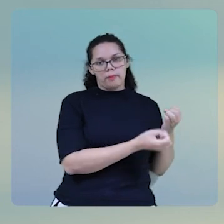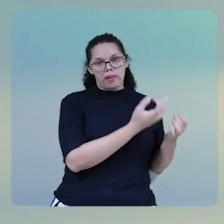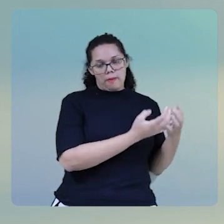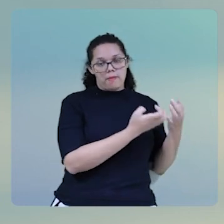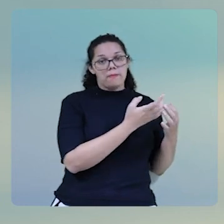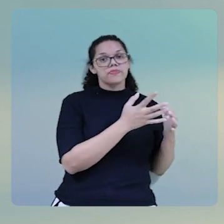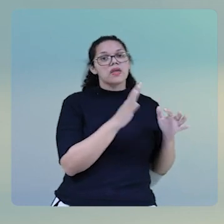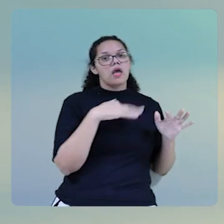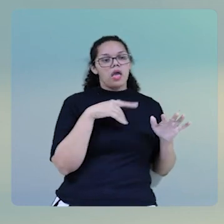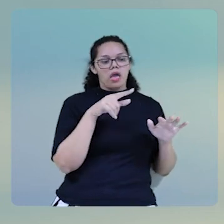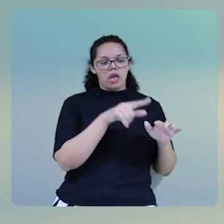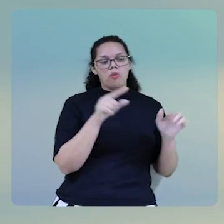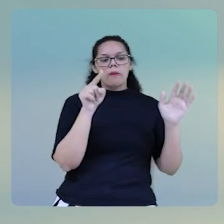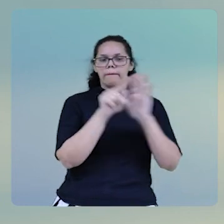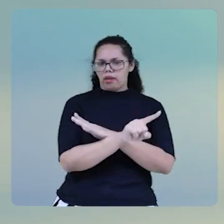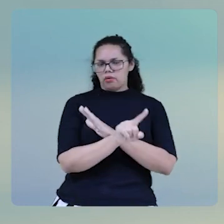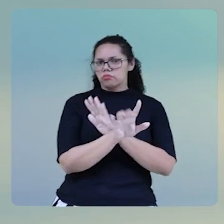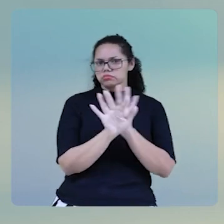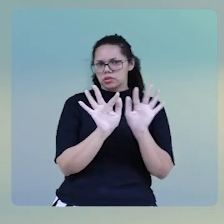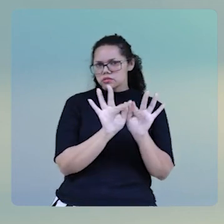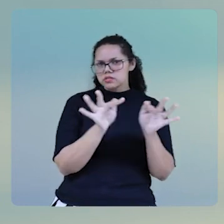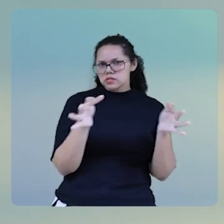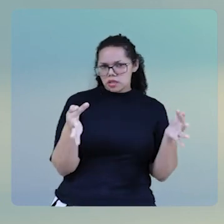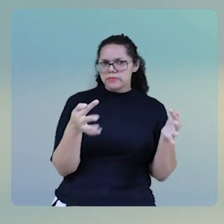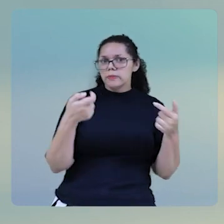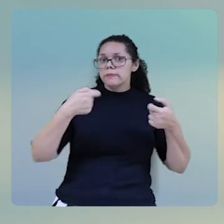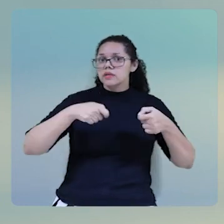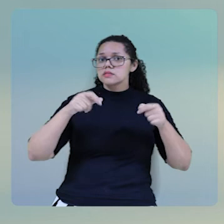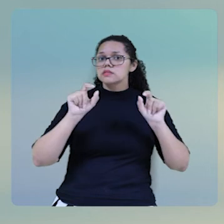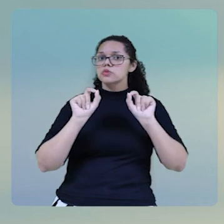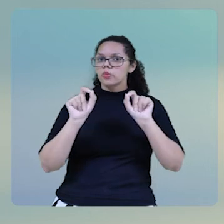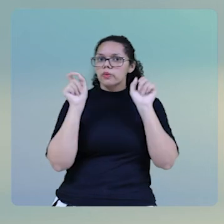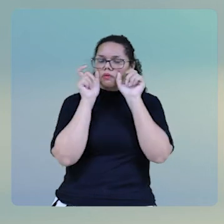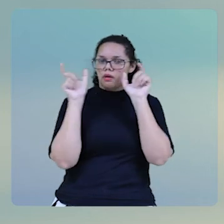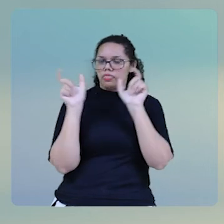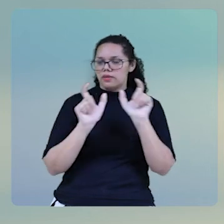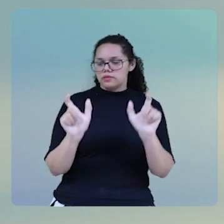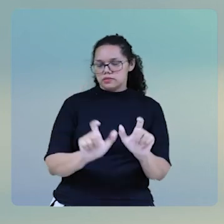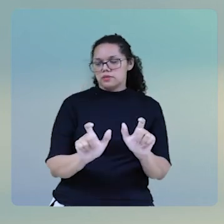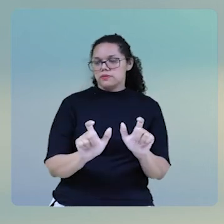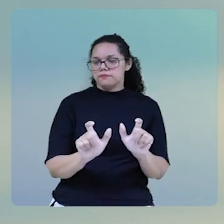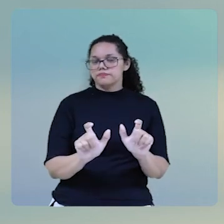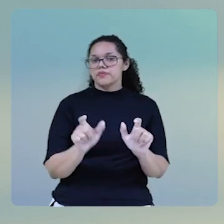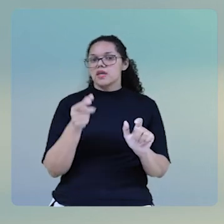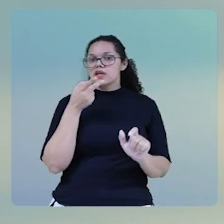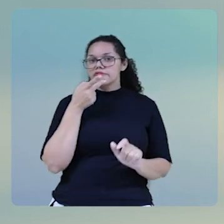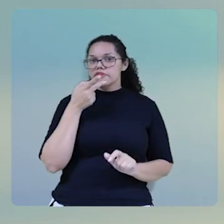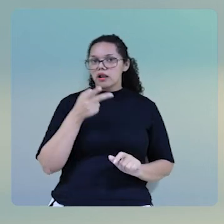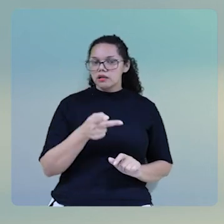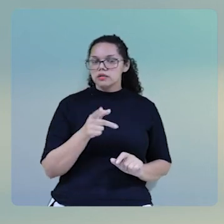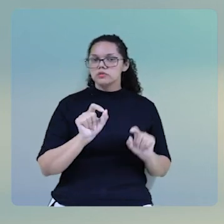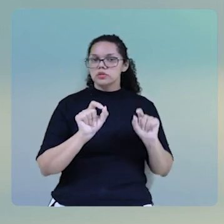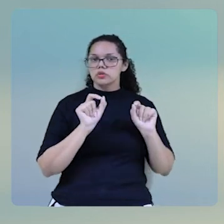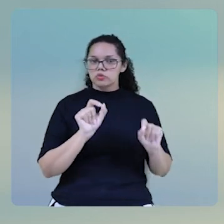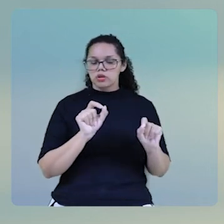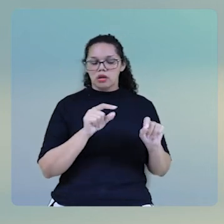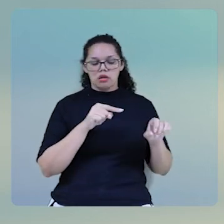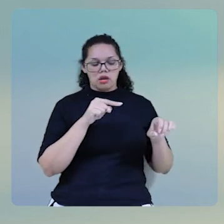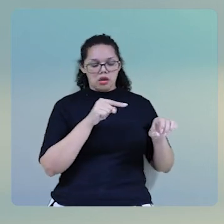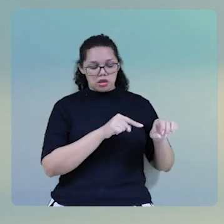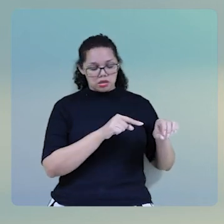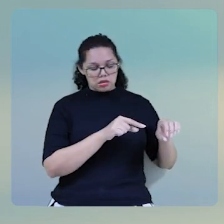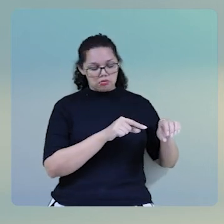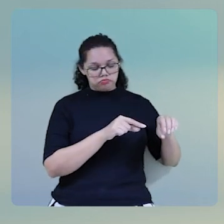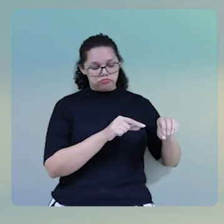precisa se ligar no que ele está falando. Ele está dizendo que o fusível suporta no máximo 500